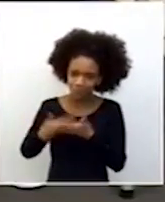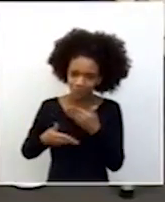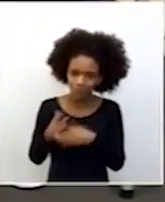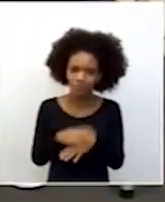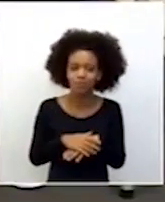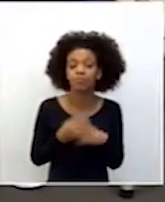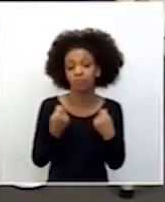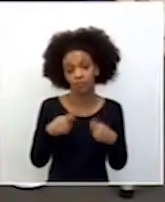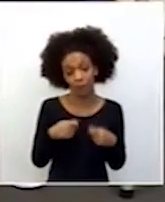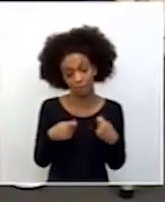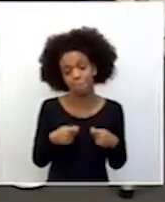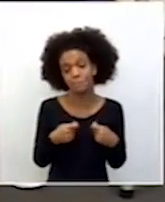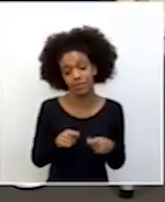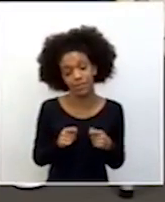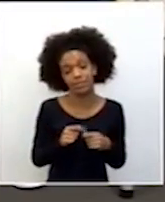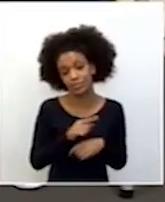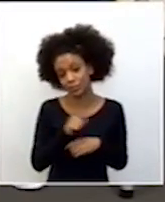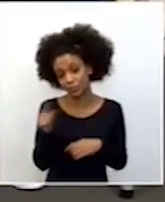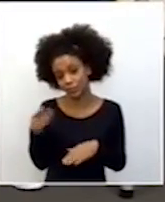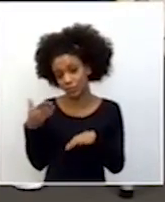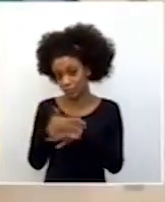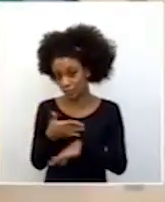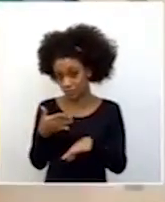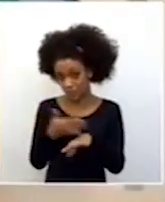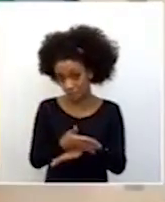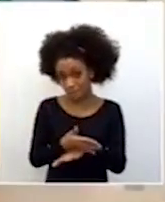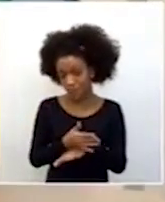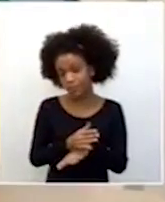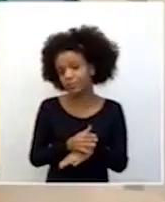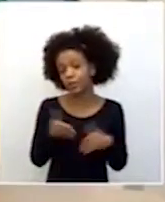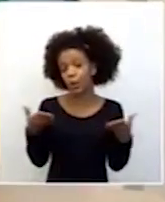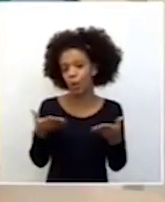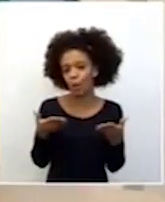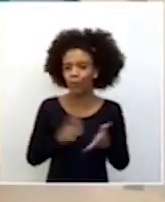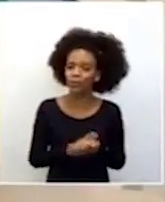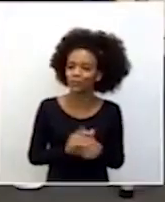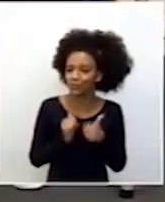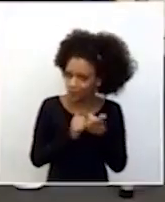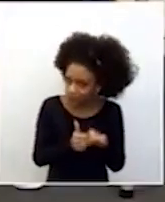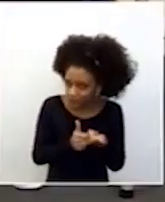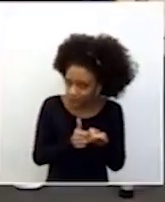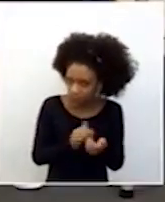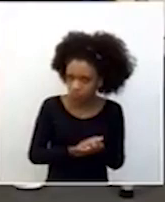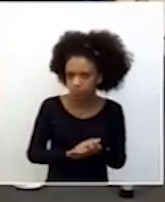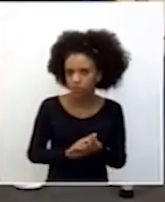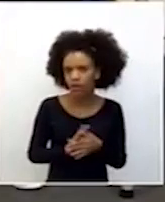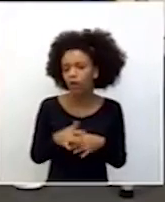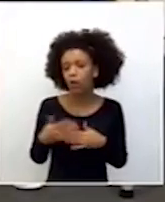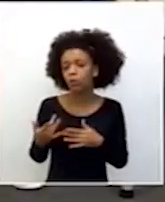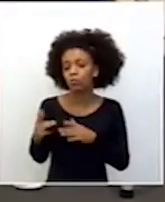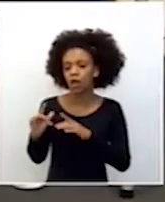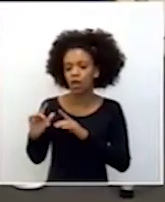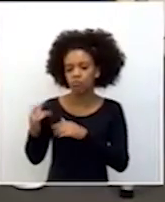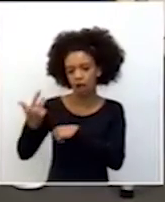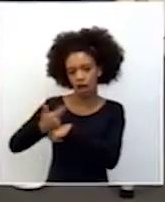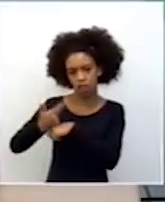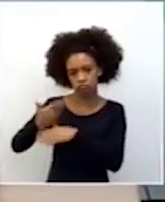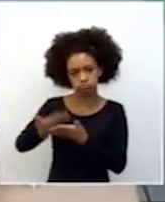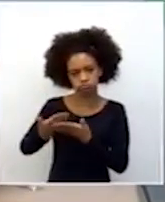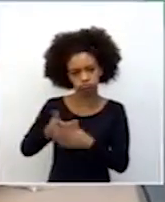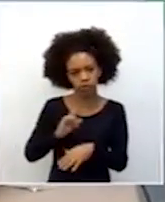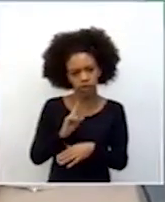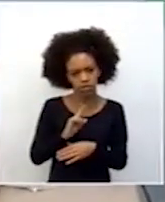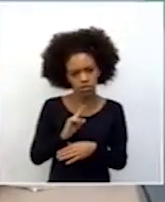conosco, vai ser muito bacana. A gente precisa de vocês participando hoje. Exatamente, não é um conceito de vídeo aula não, tá? Que é aula mediada